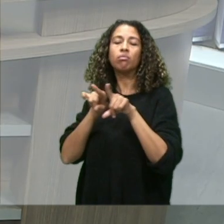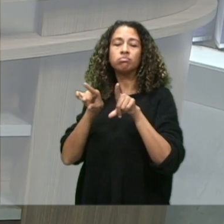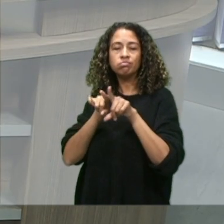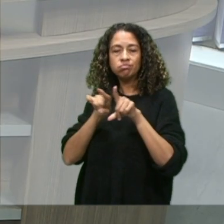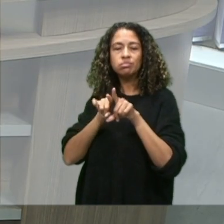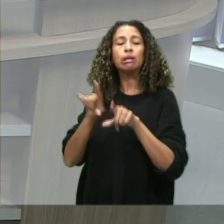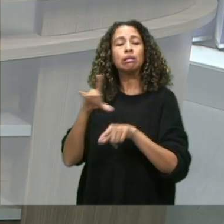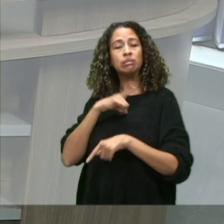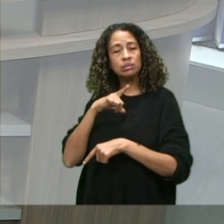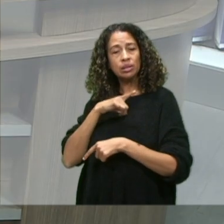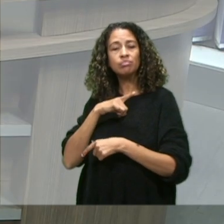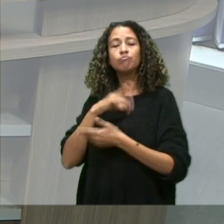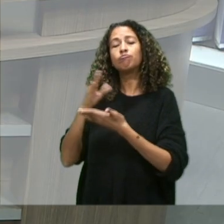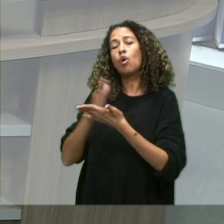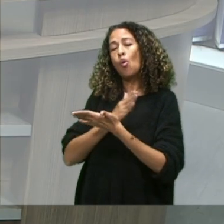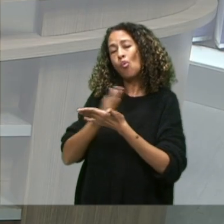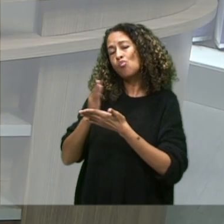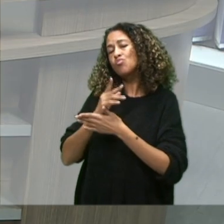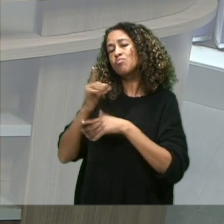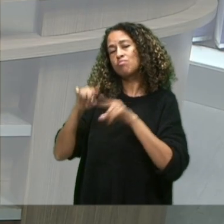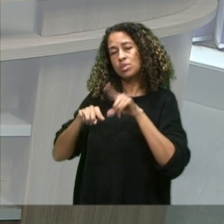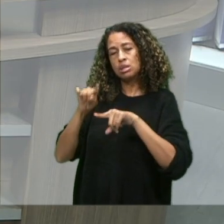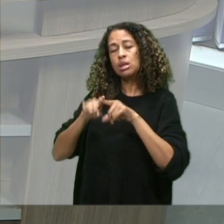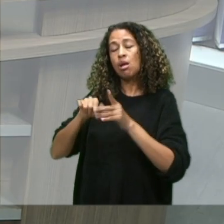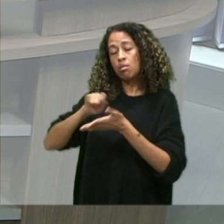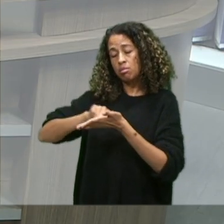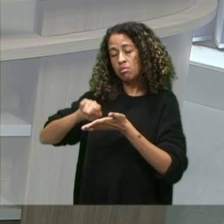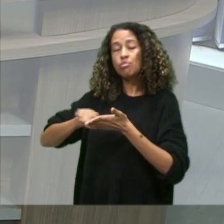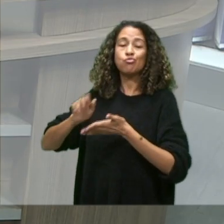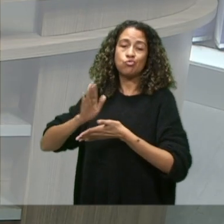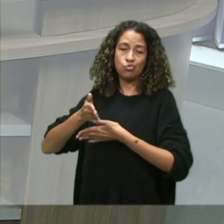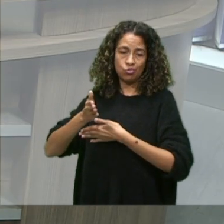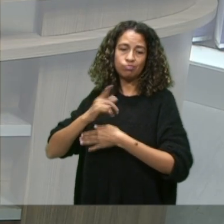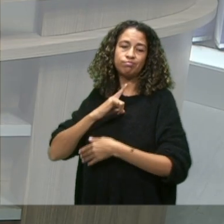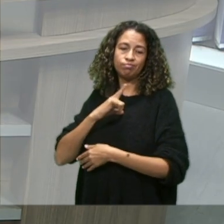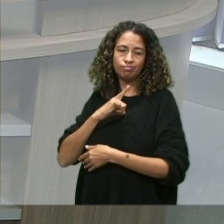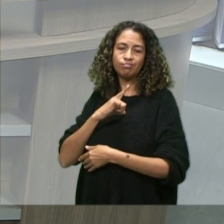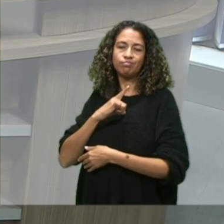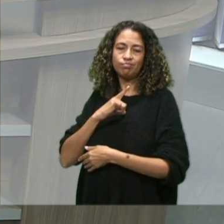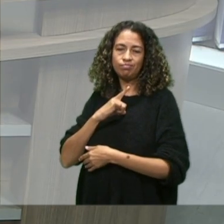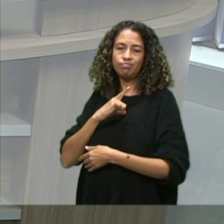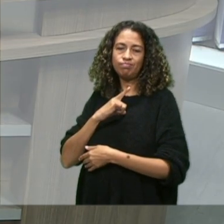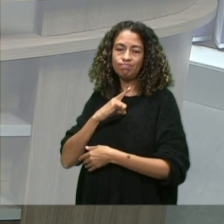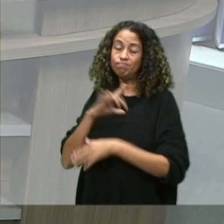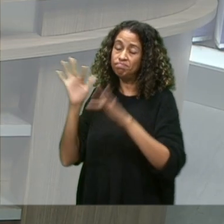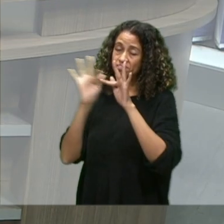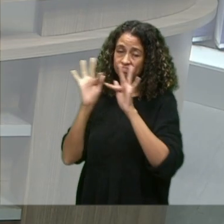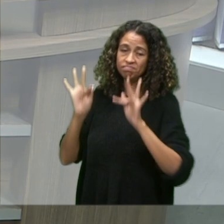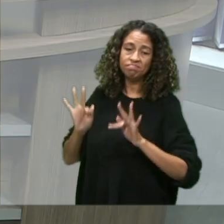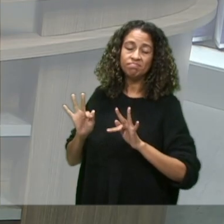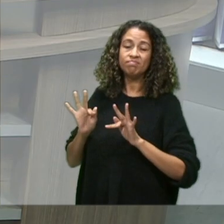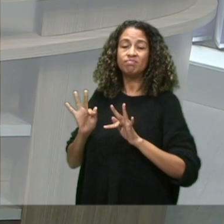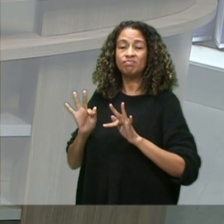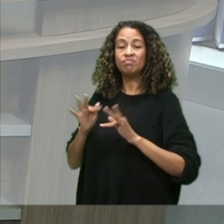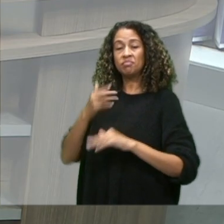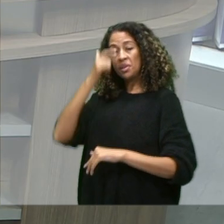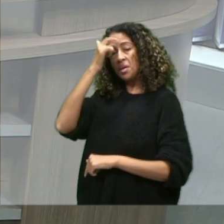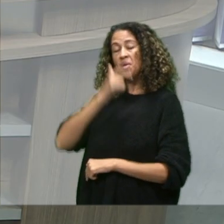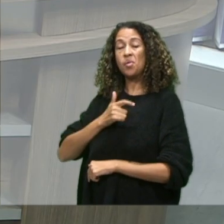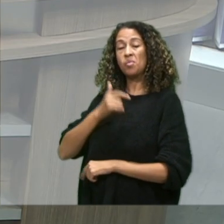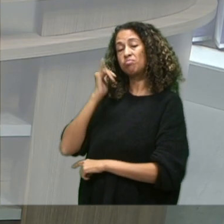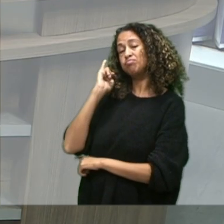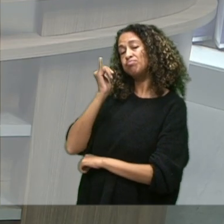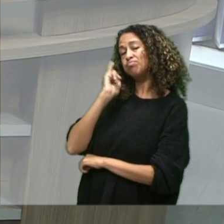também, eu tenho algumas coisas escritas e eu estou bem feliz, assim, como contadora de histórias,